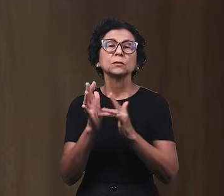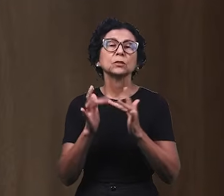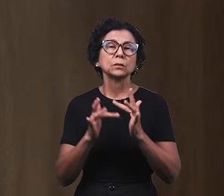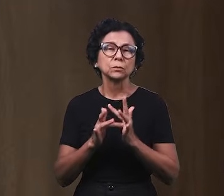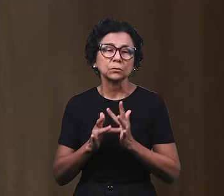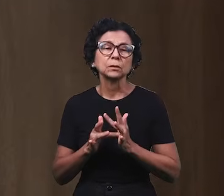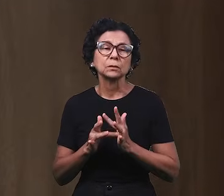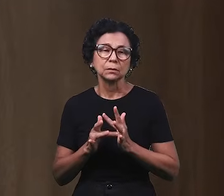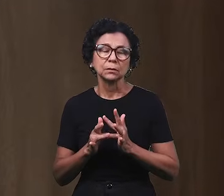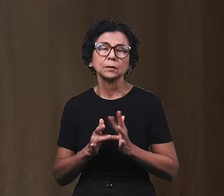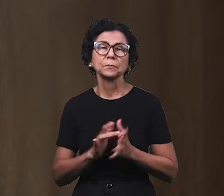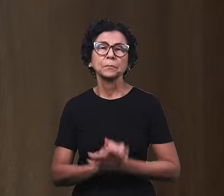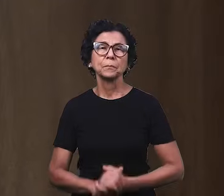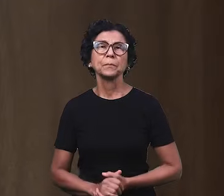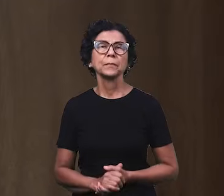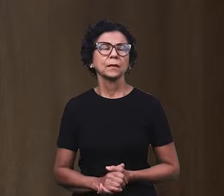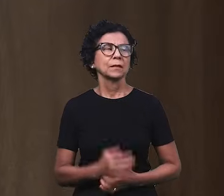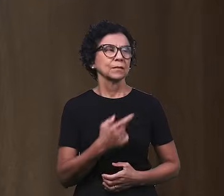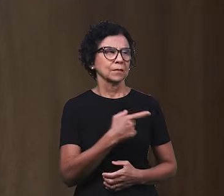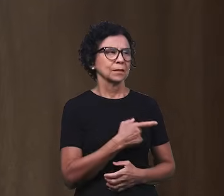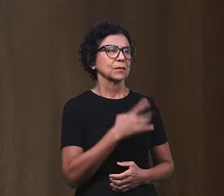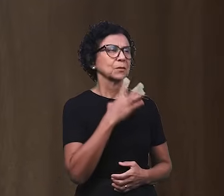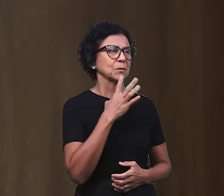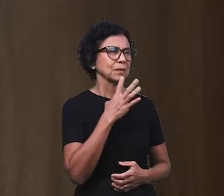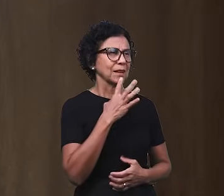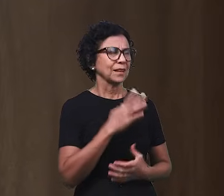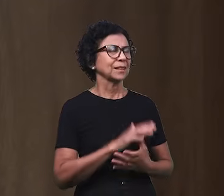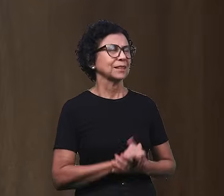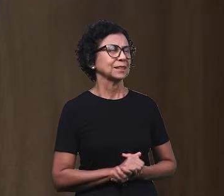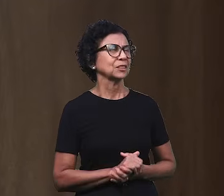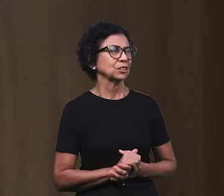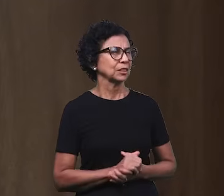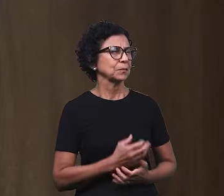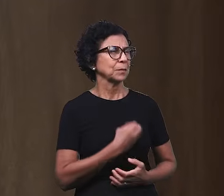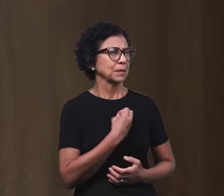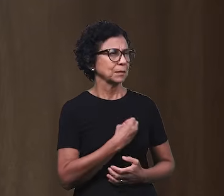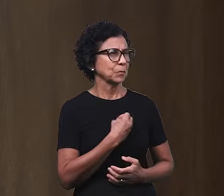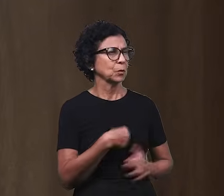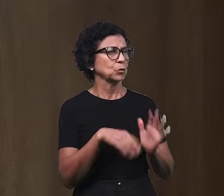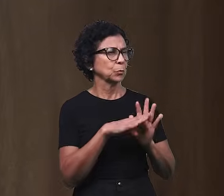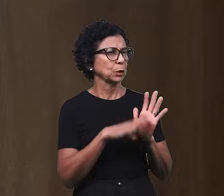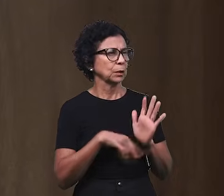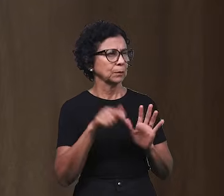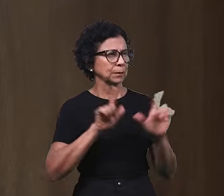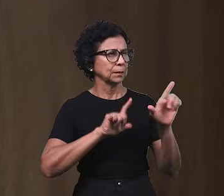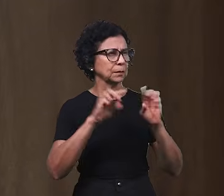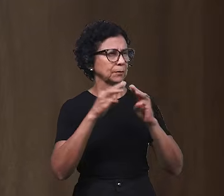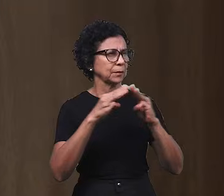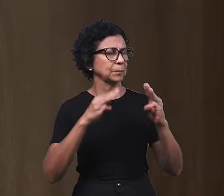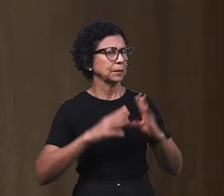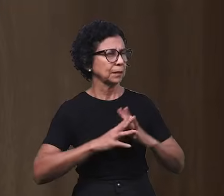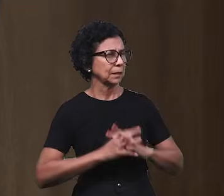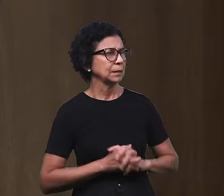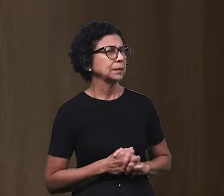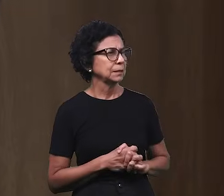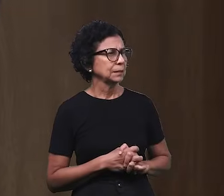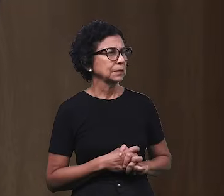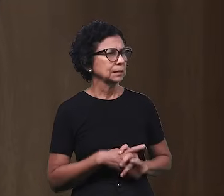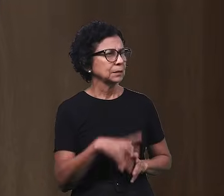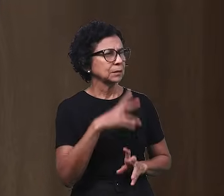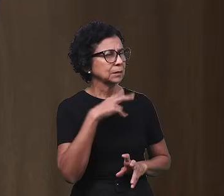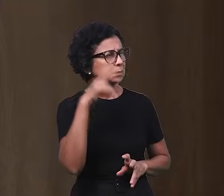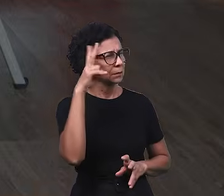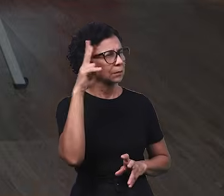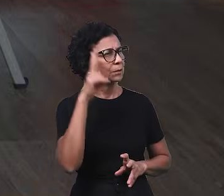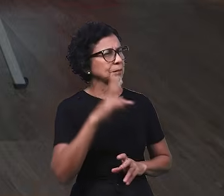que tem uns episódios lá bem interessantes só sobre os magos ali, os pastores. Mas traz um pouquinho para nós sobre